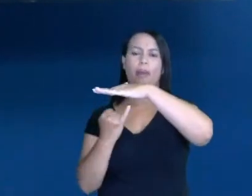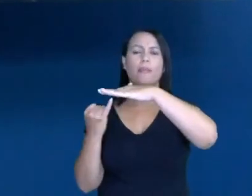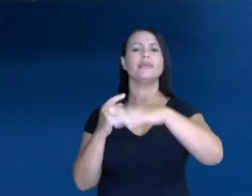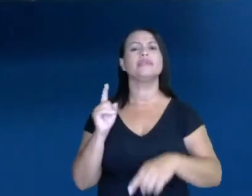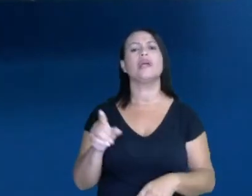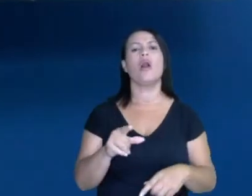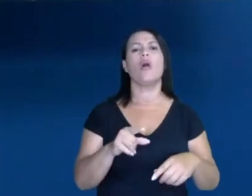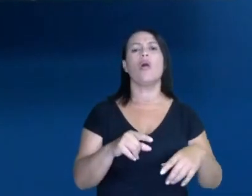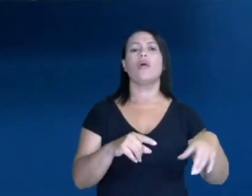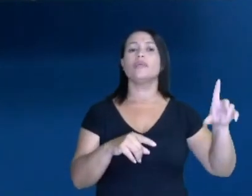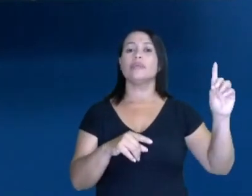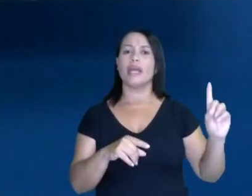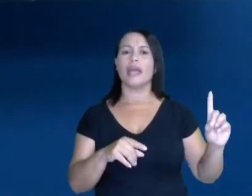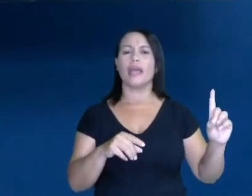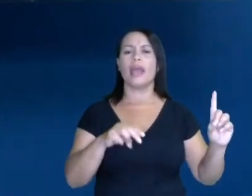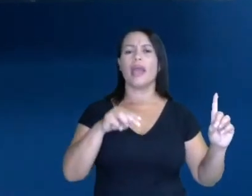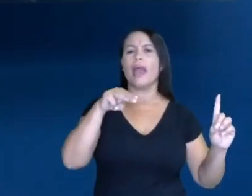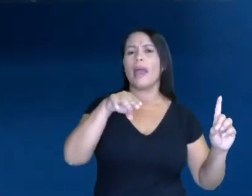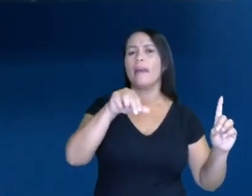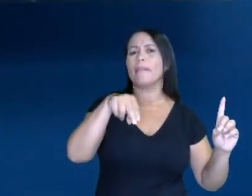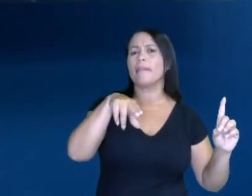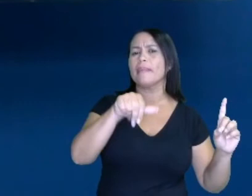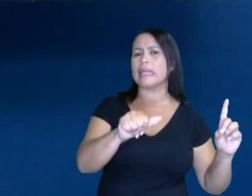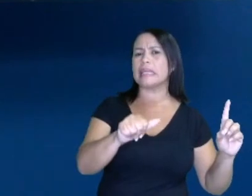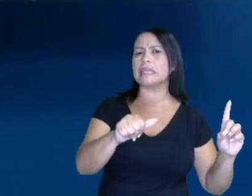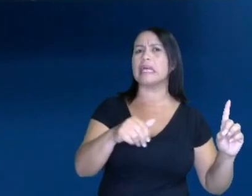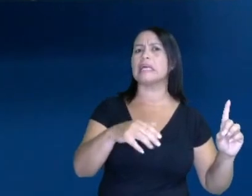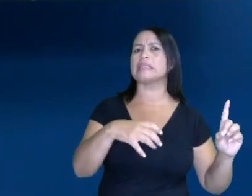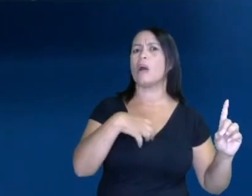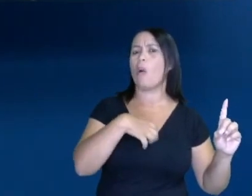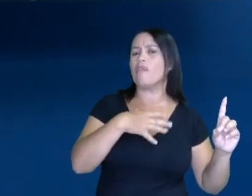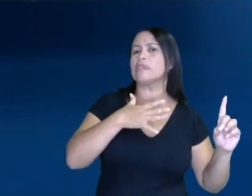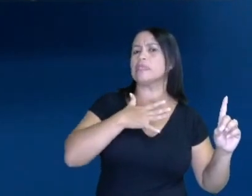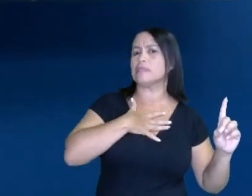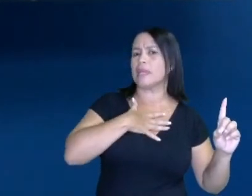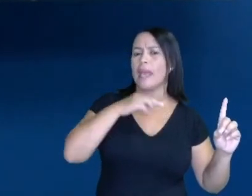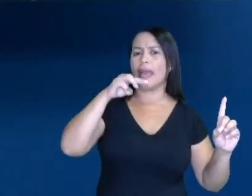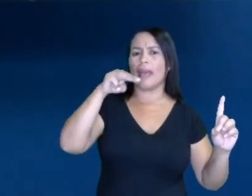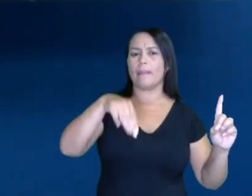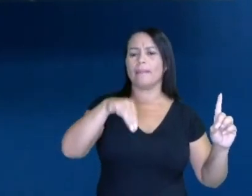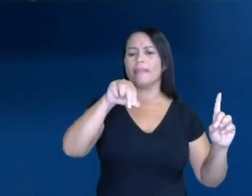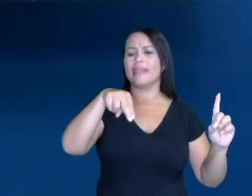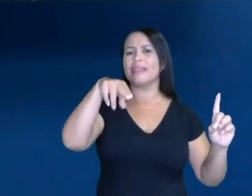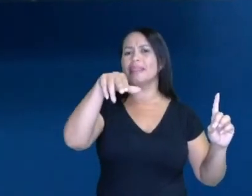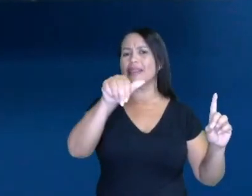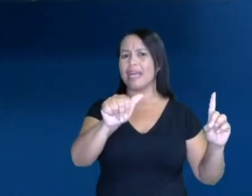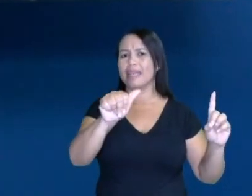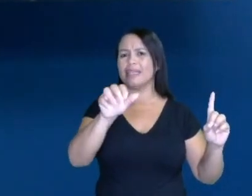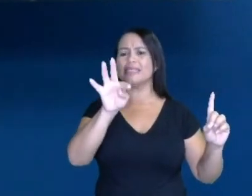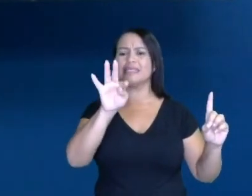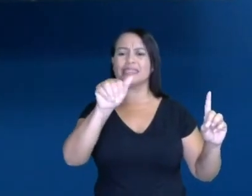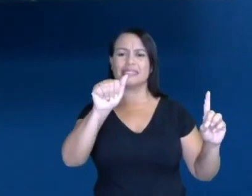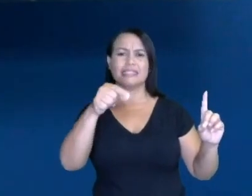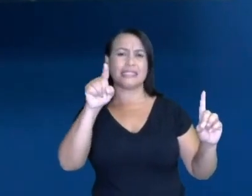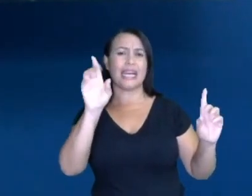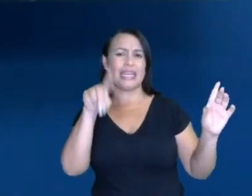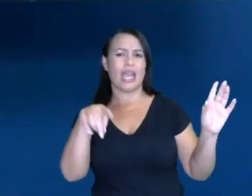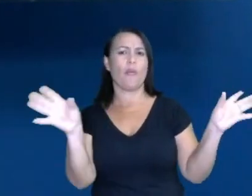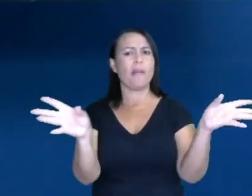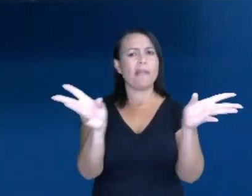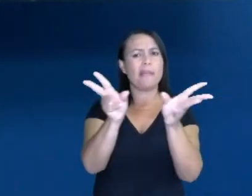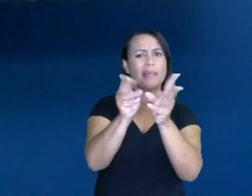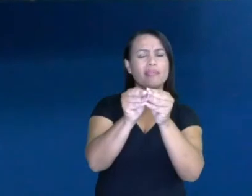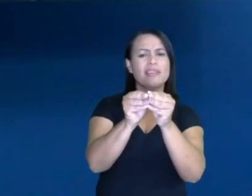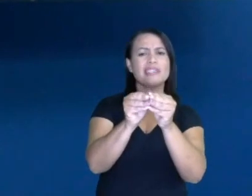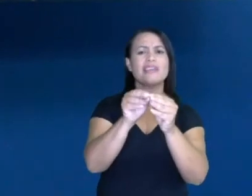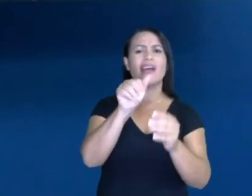D. Mina. Minha mina tá muito arretada. Mina. Tá, que é uma abreviação.